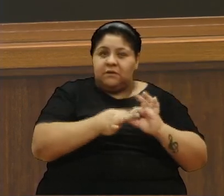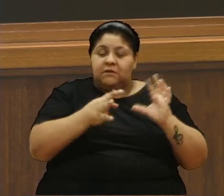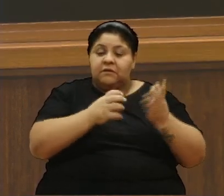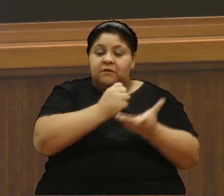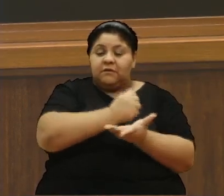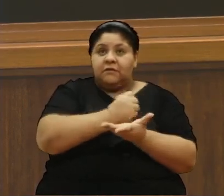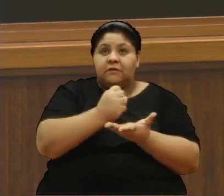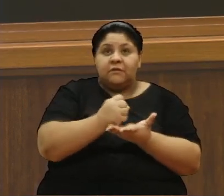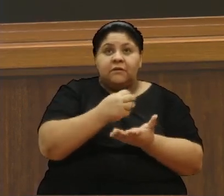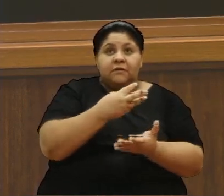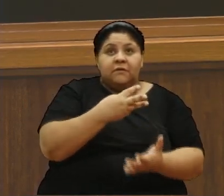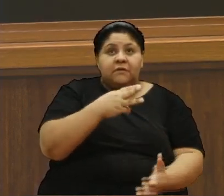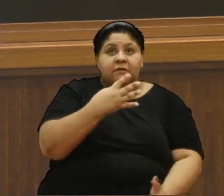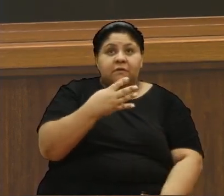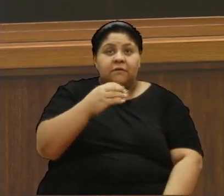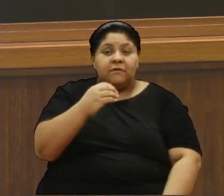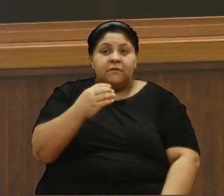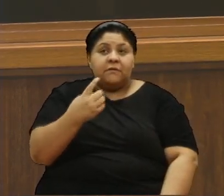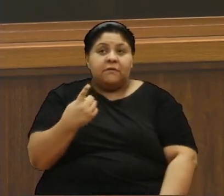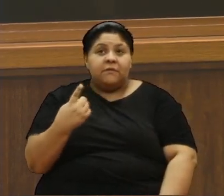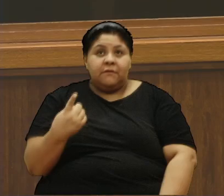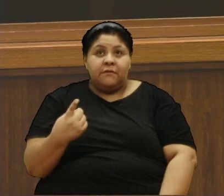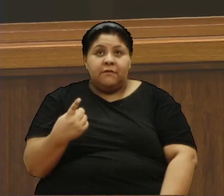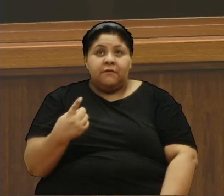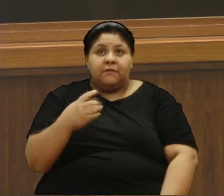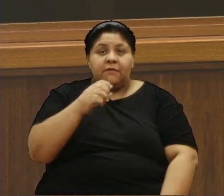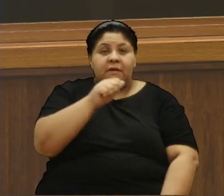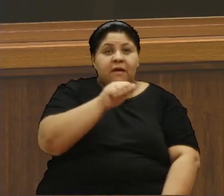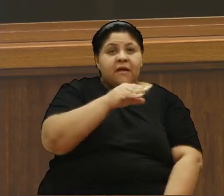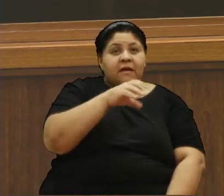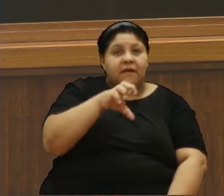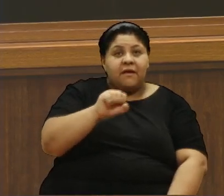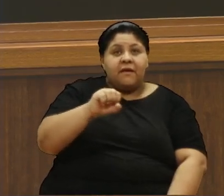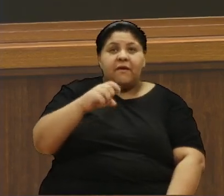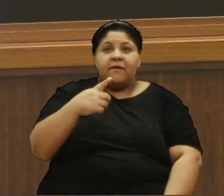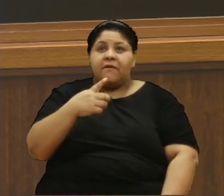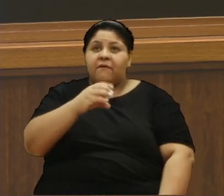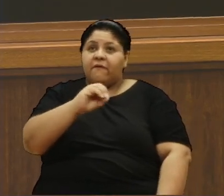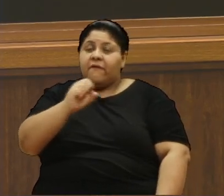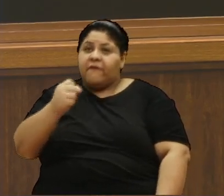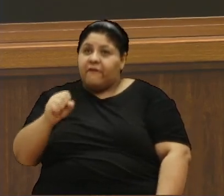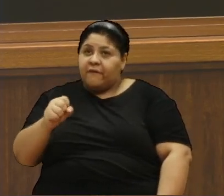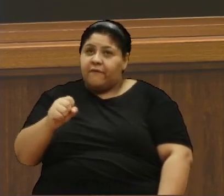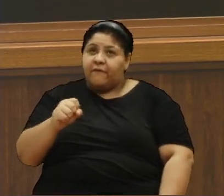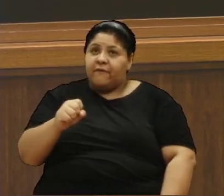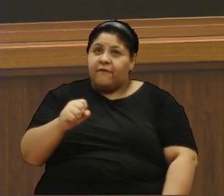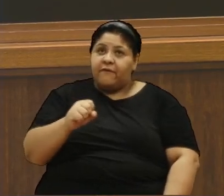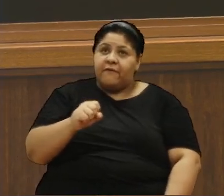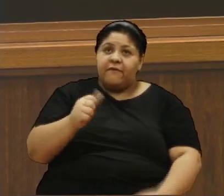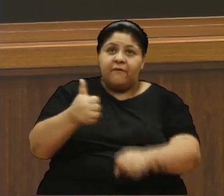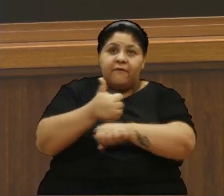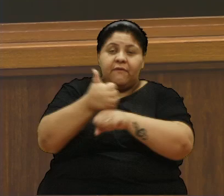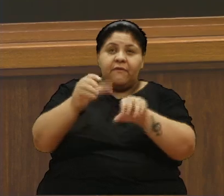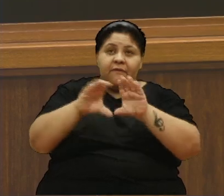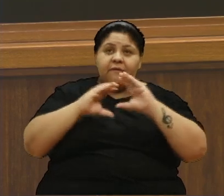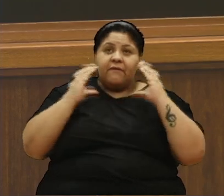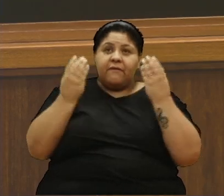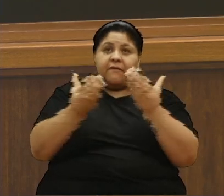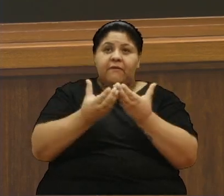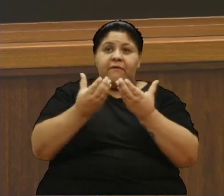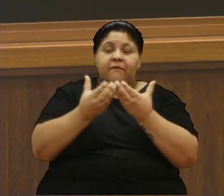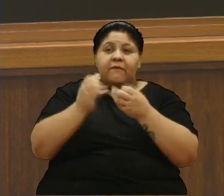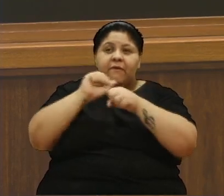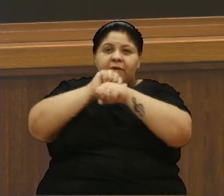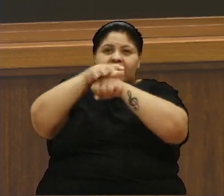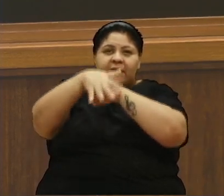contratar 341 ACS e 108 agente comunitário de